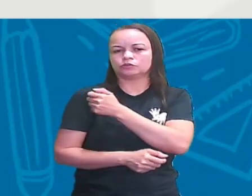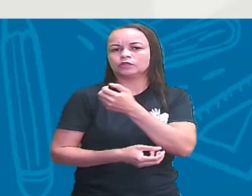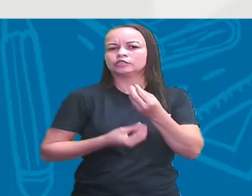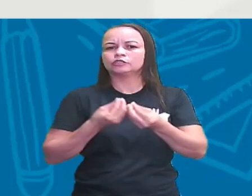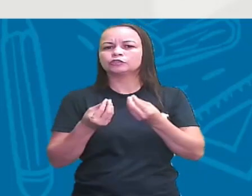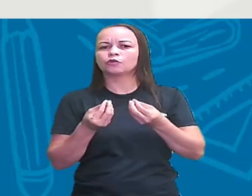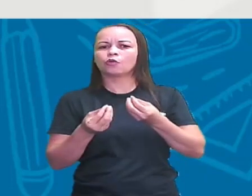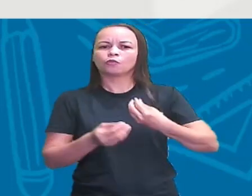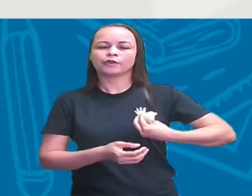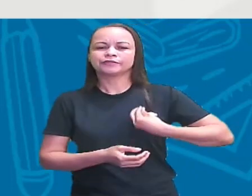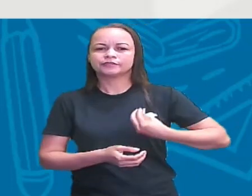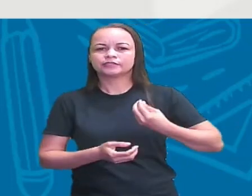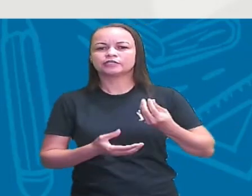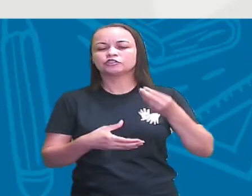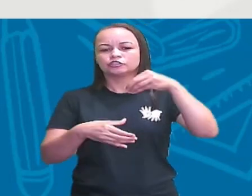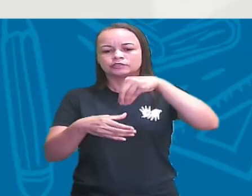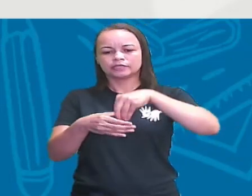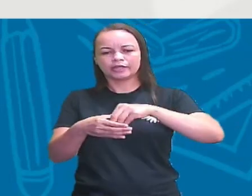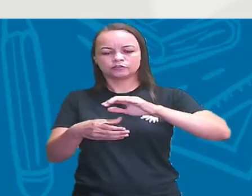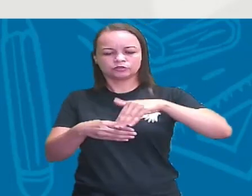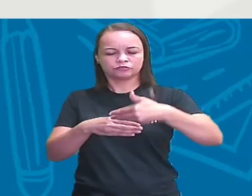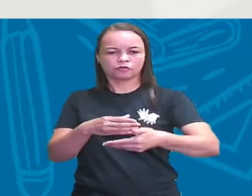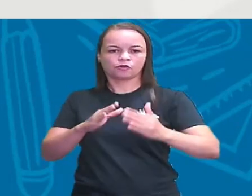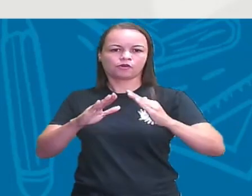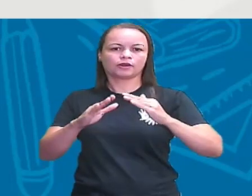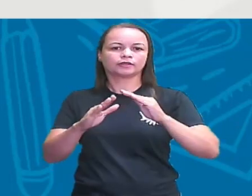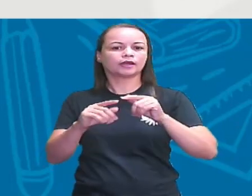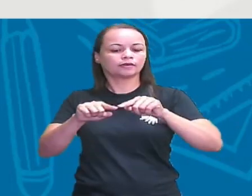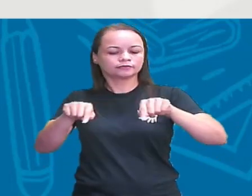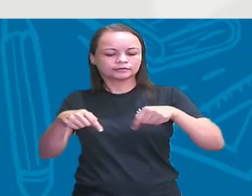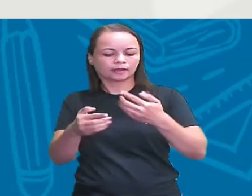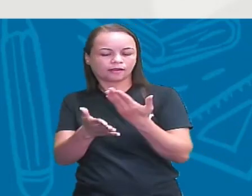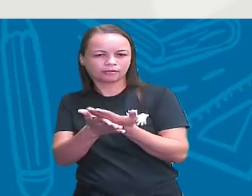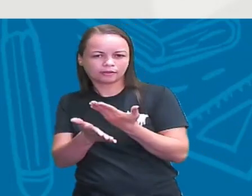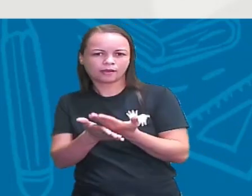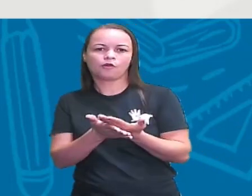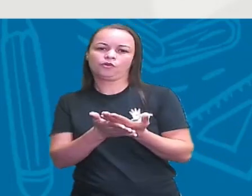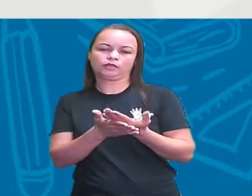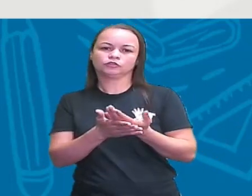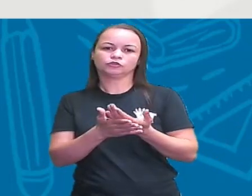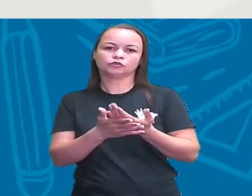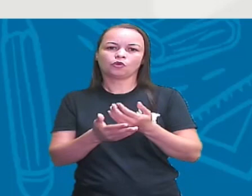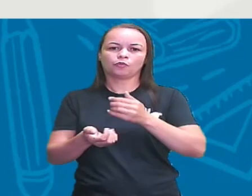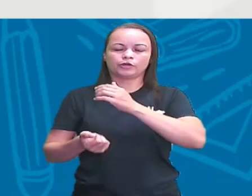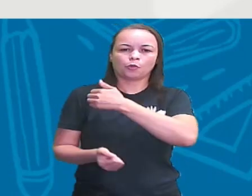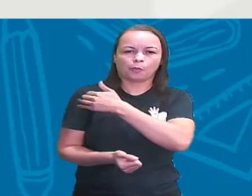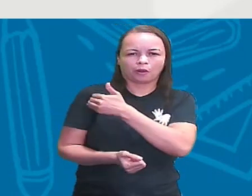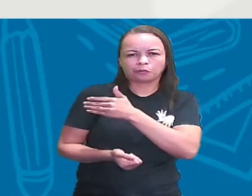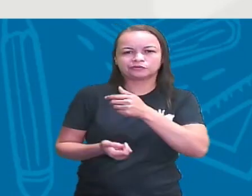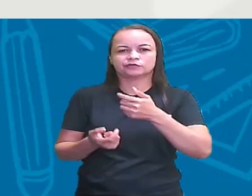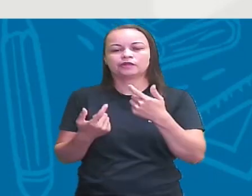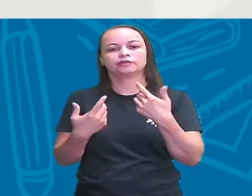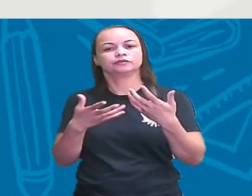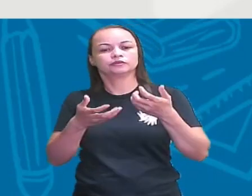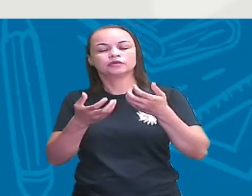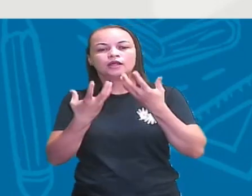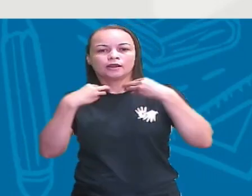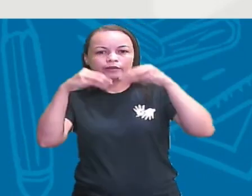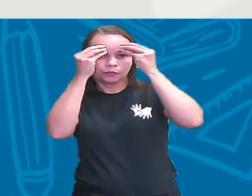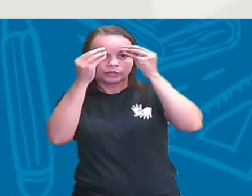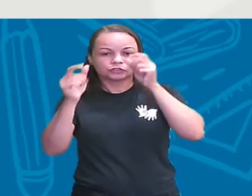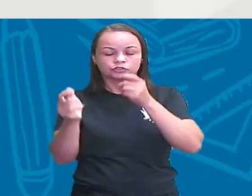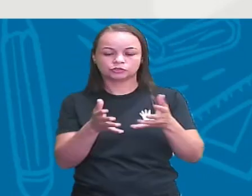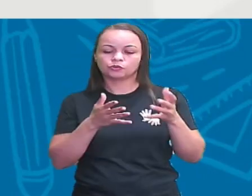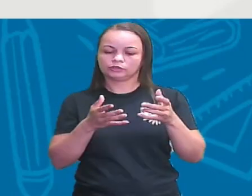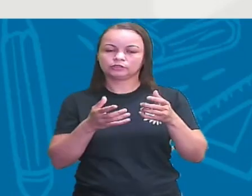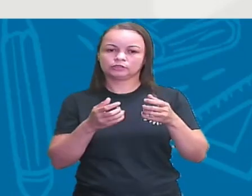do preconceito linguístico dentro e fora da sala de aula. Né. Também despertar no educando a consciência crítica a respeito